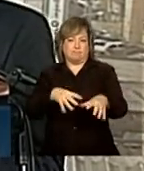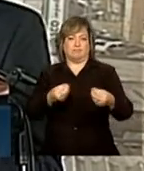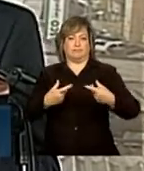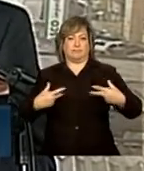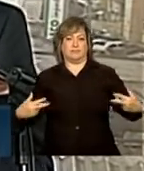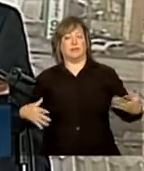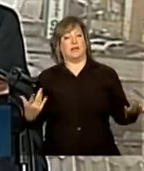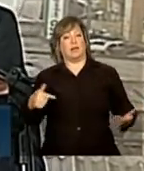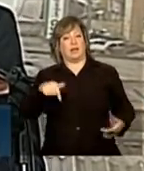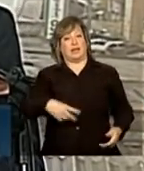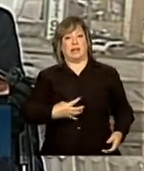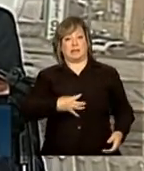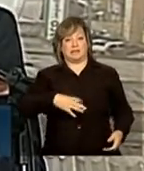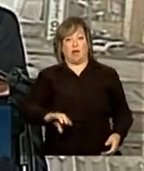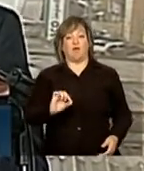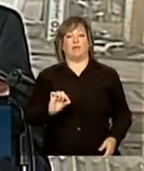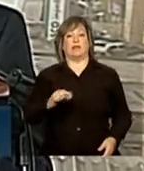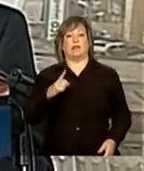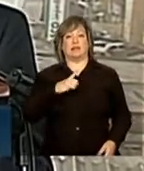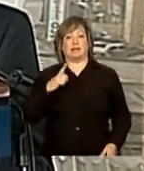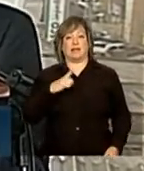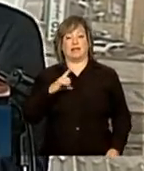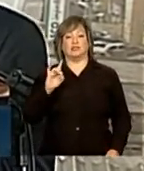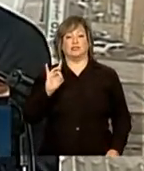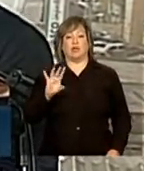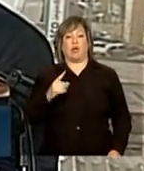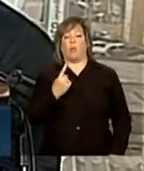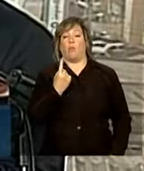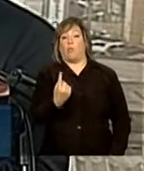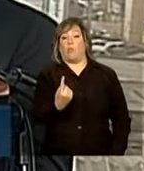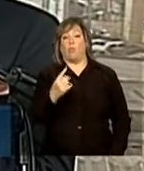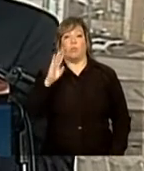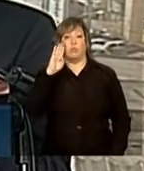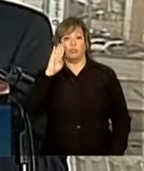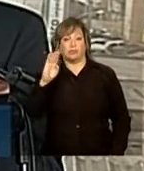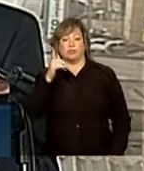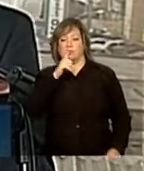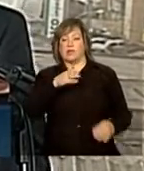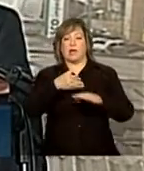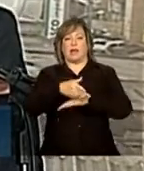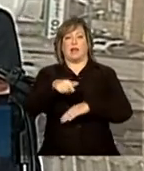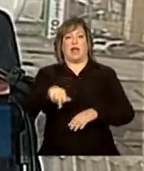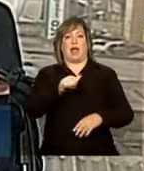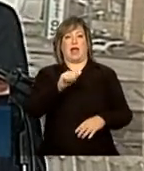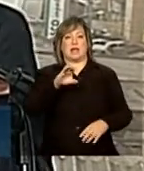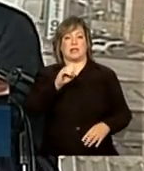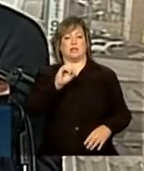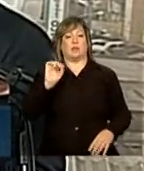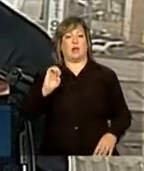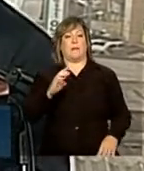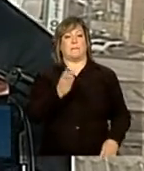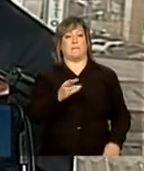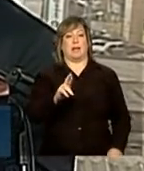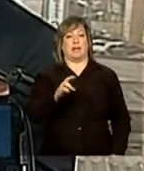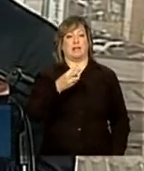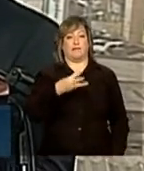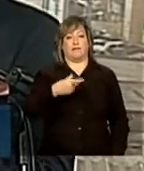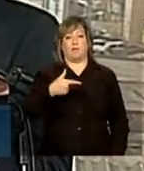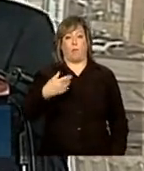Salvador tem apenas um grande acesso, que é através da